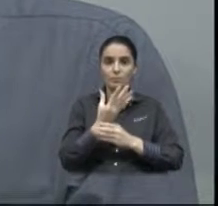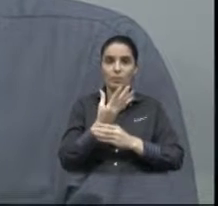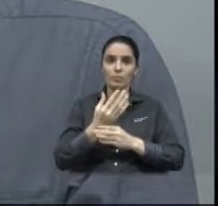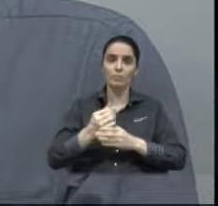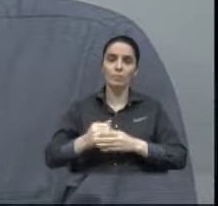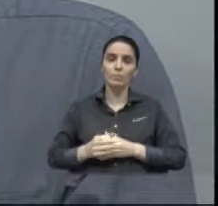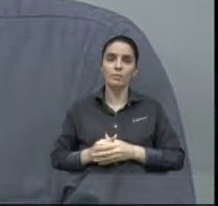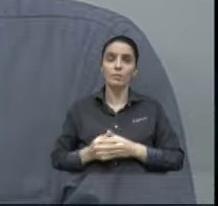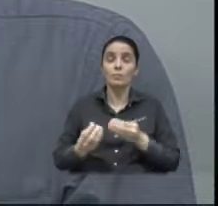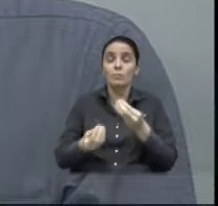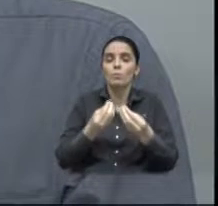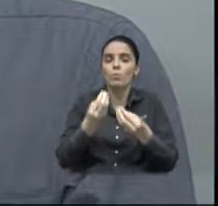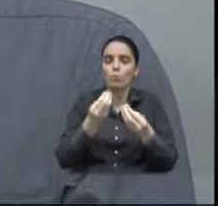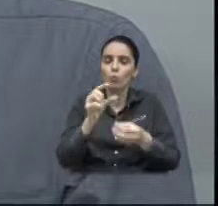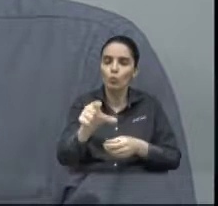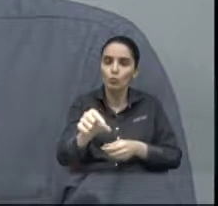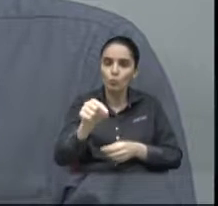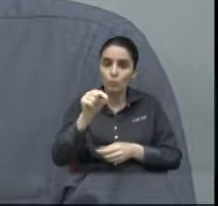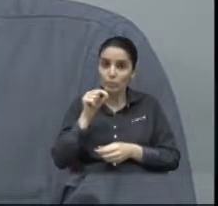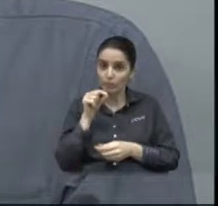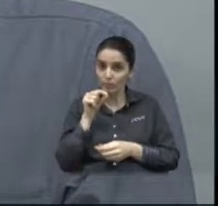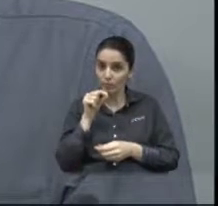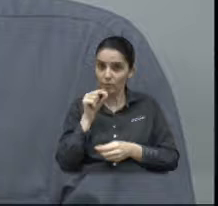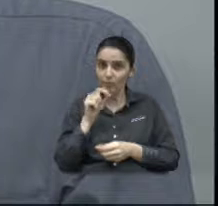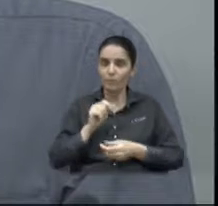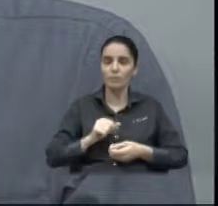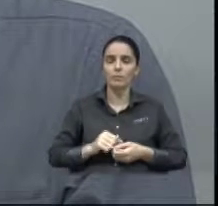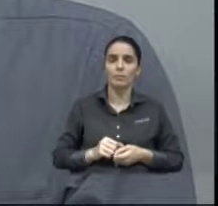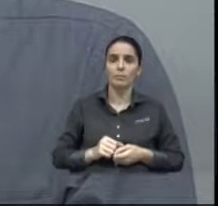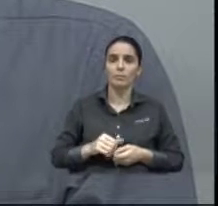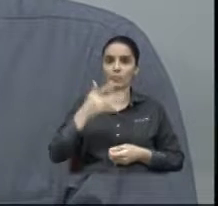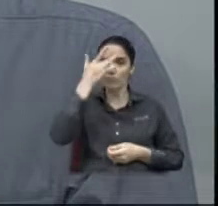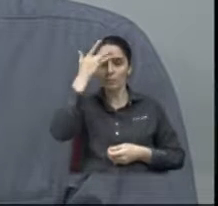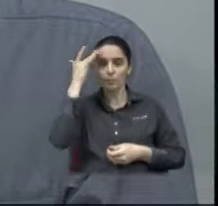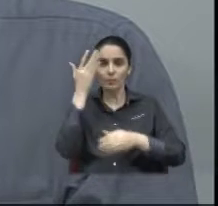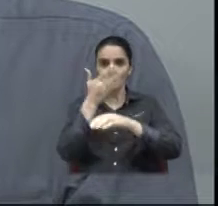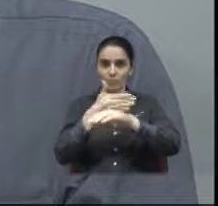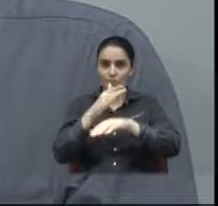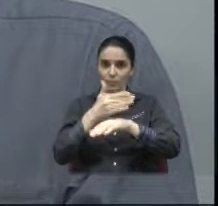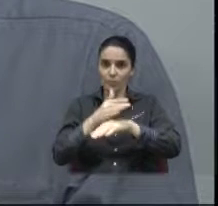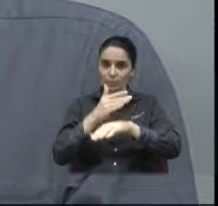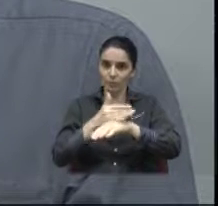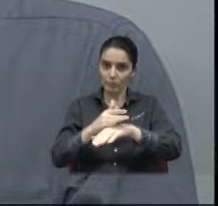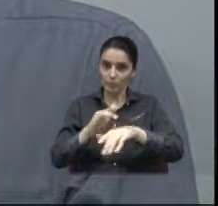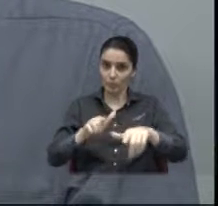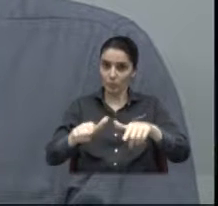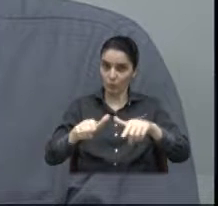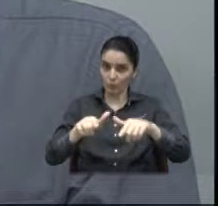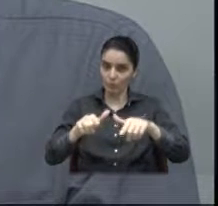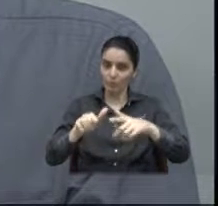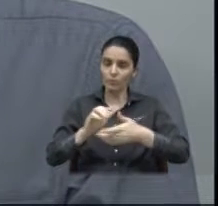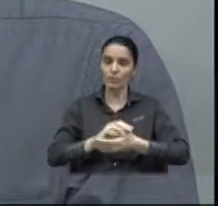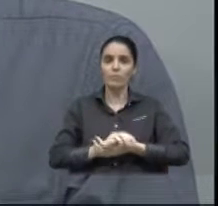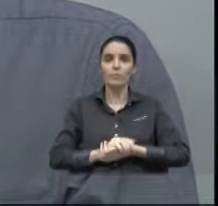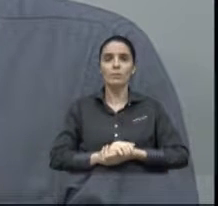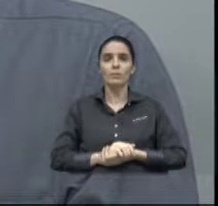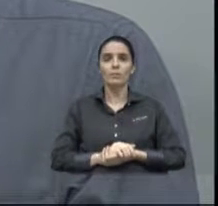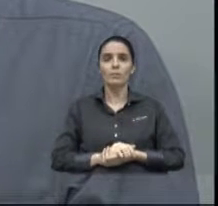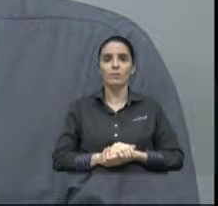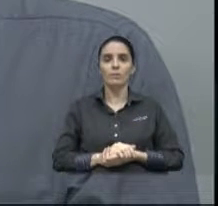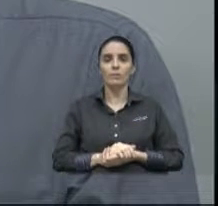processo seletivo simplificado para os estagiários da Câmara. Apesar da regulamentação estar em